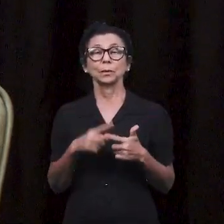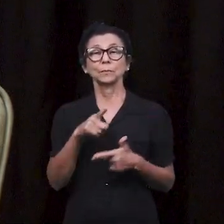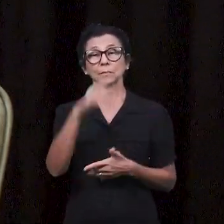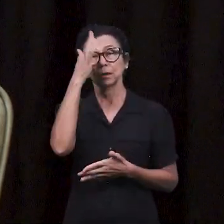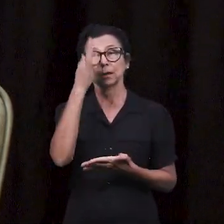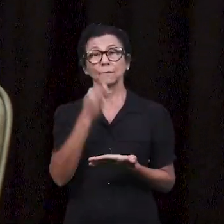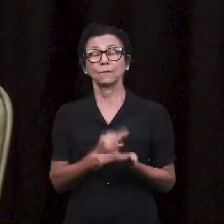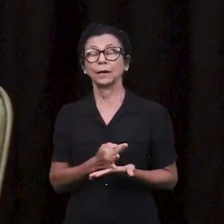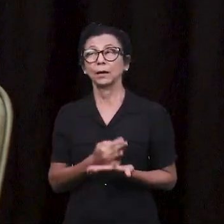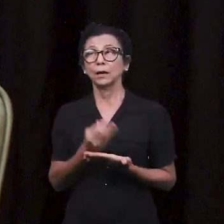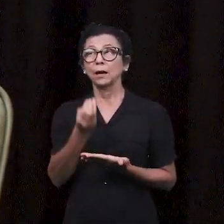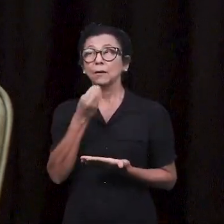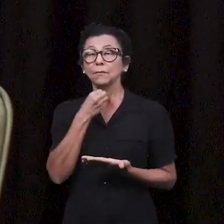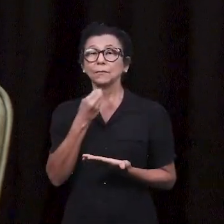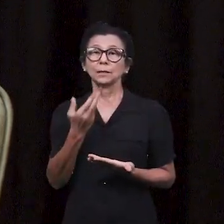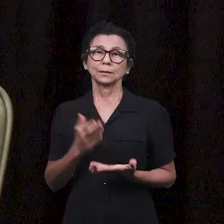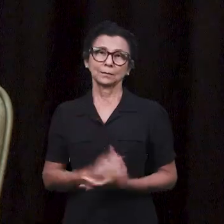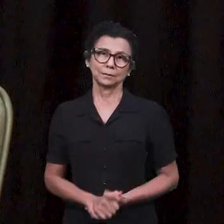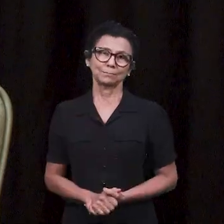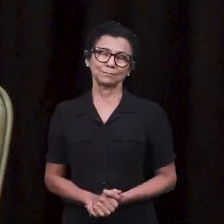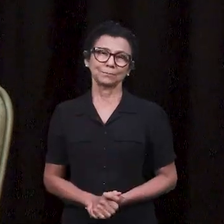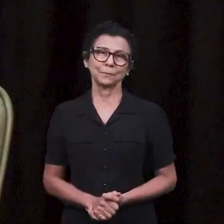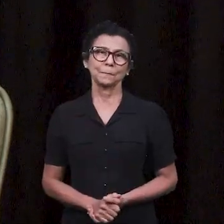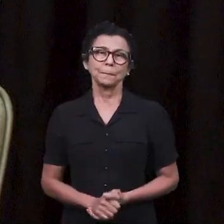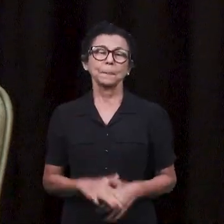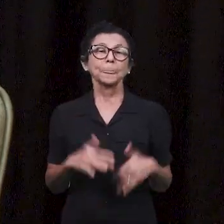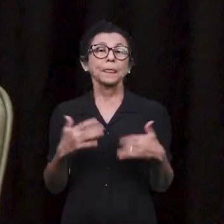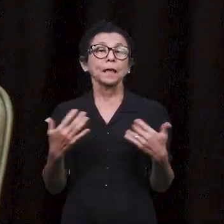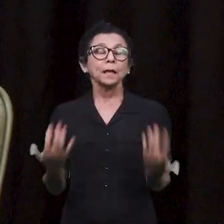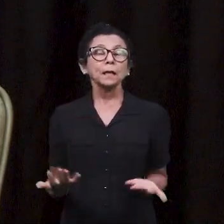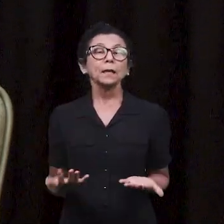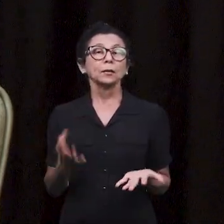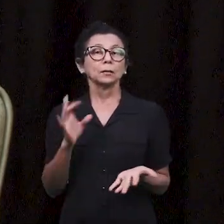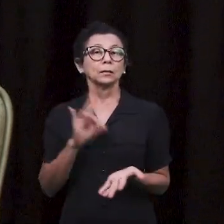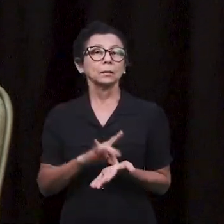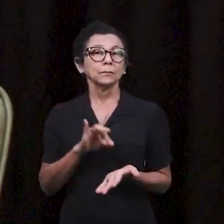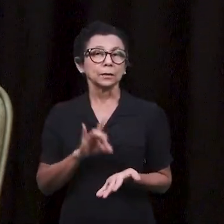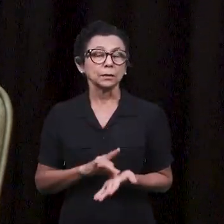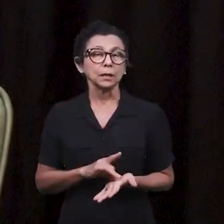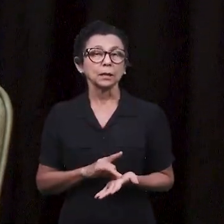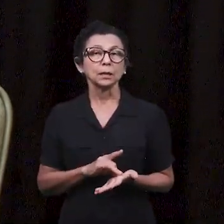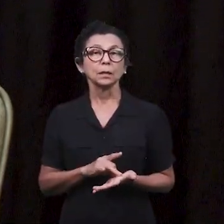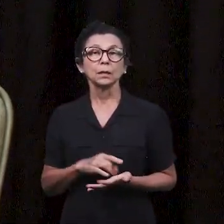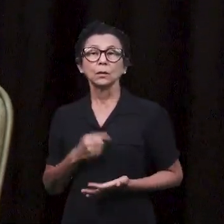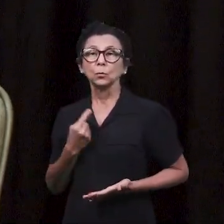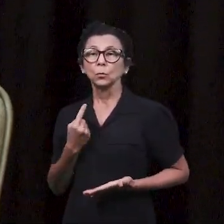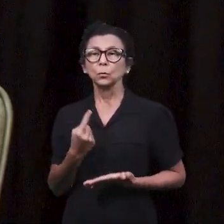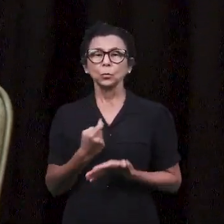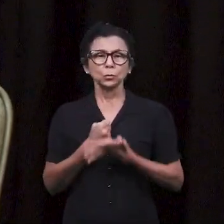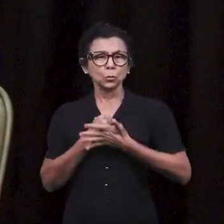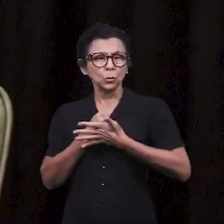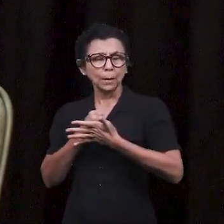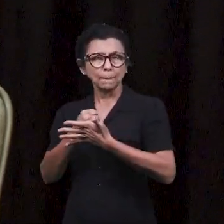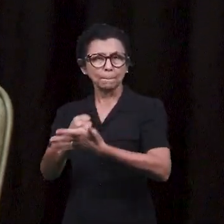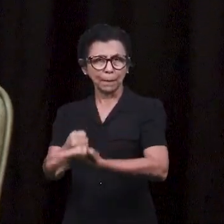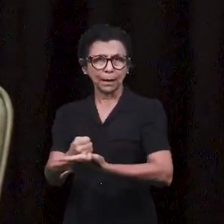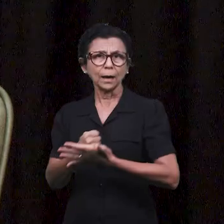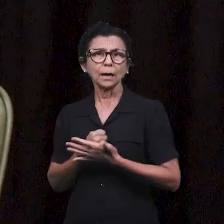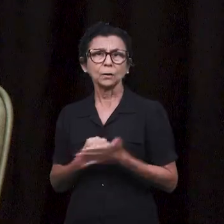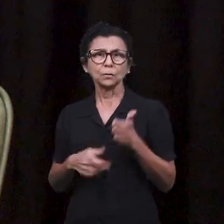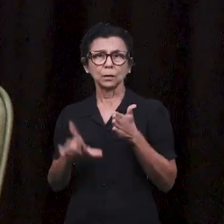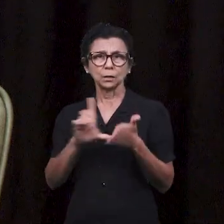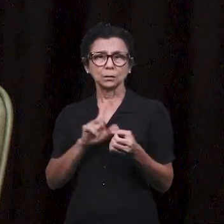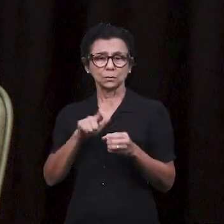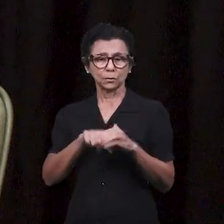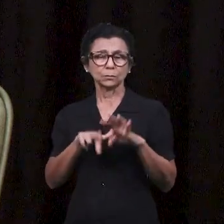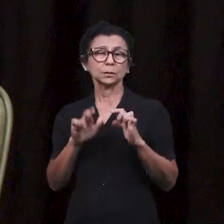servo. E na realidade, a única coisa, o único amparo que nós temos nesses dias finais que aguardam a volta